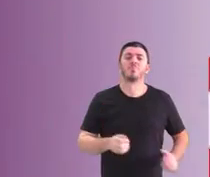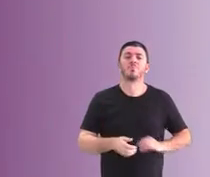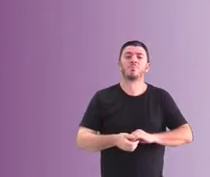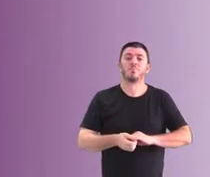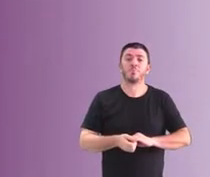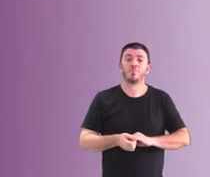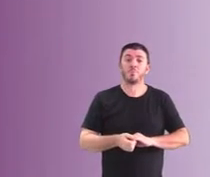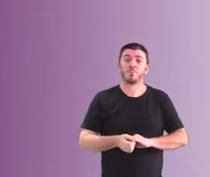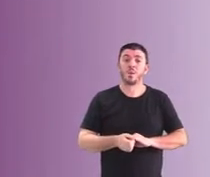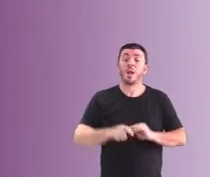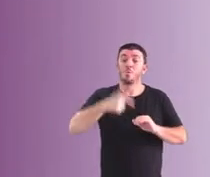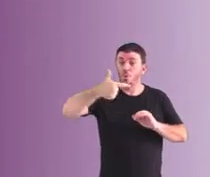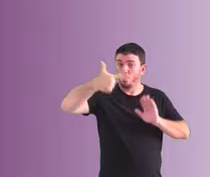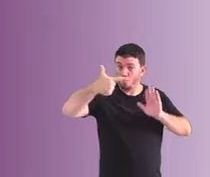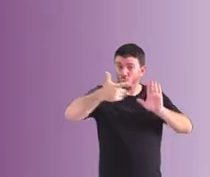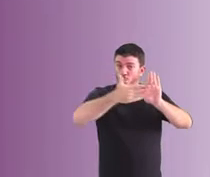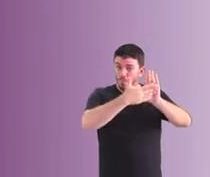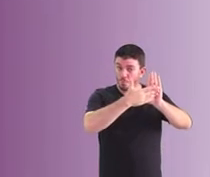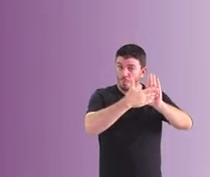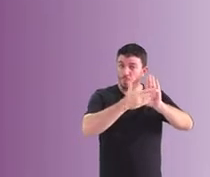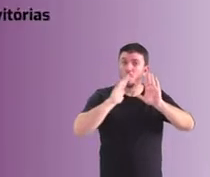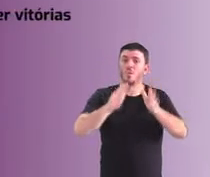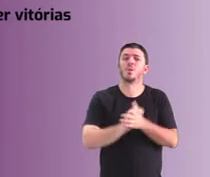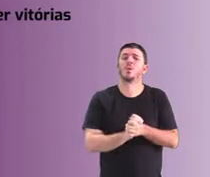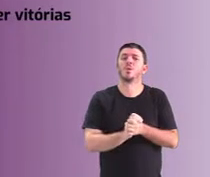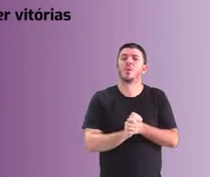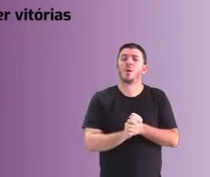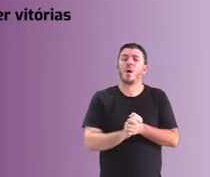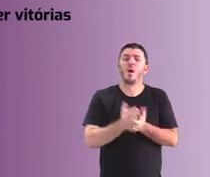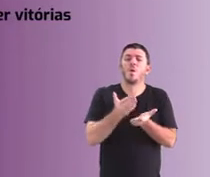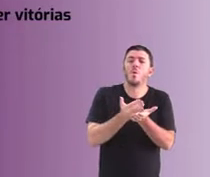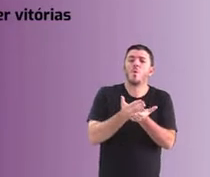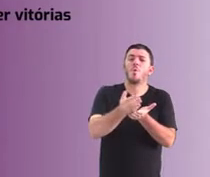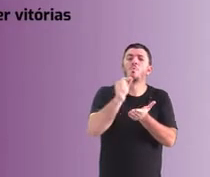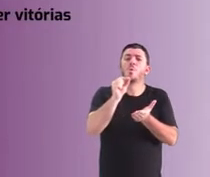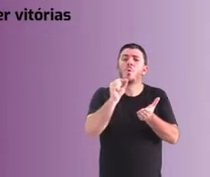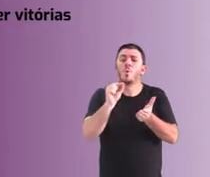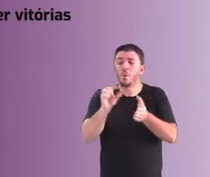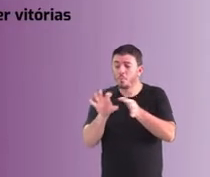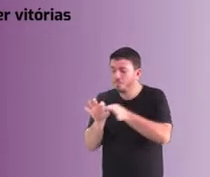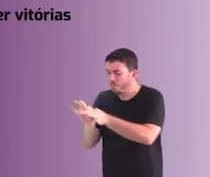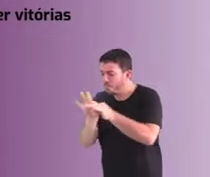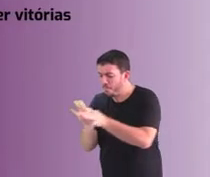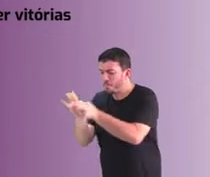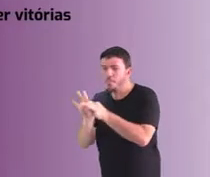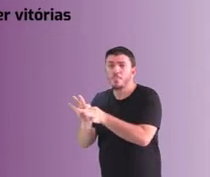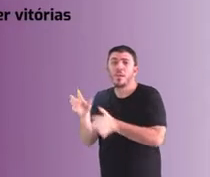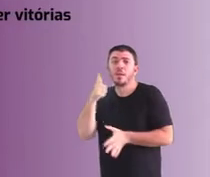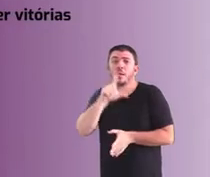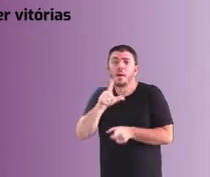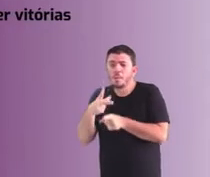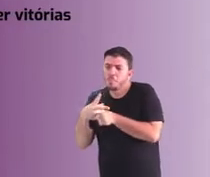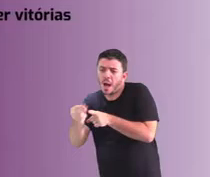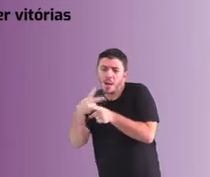A segunda etapa da Segunda Guerra Mundial se iniciou quando os aliados passaram a obter vitórias em várias